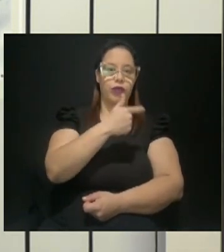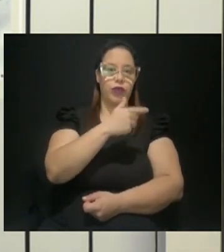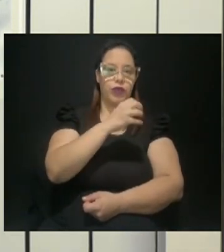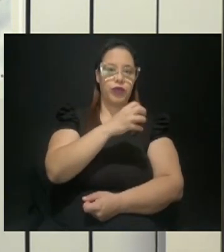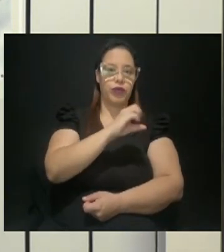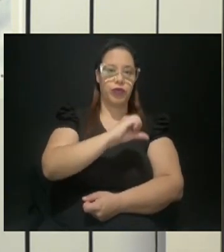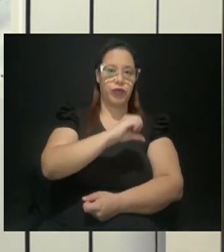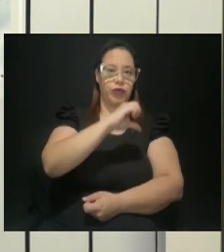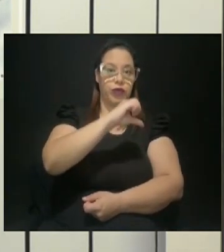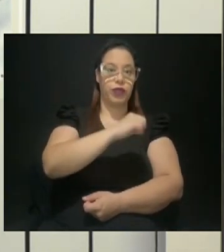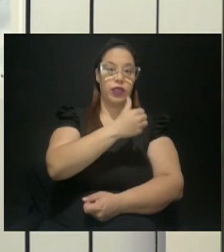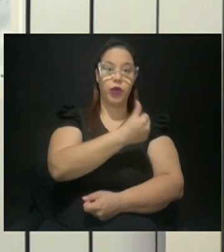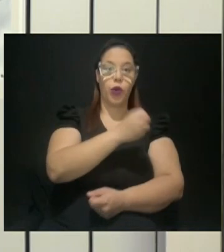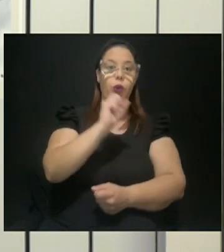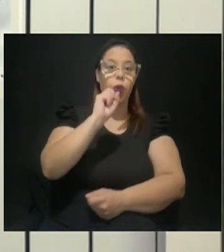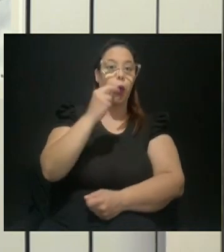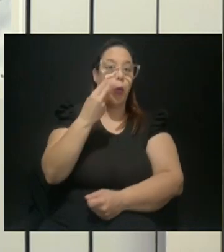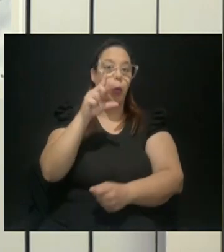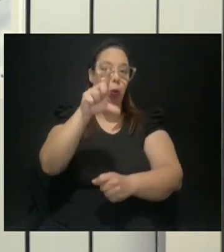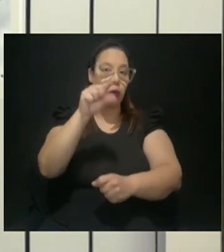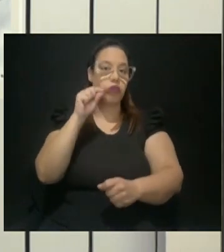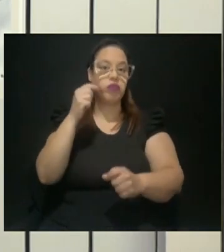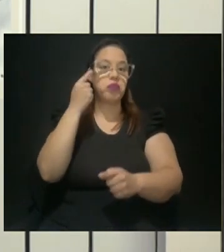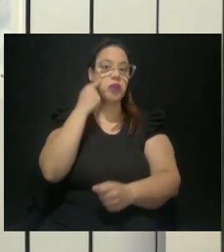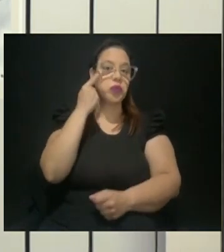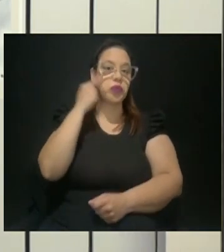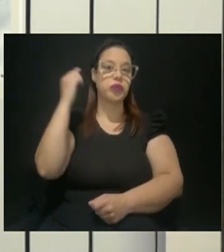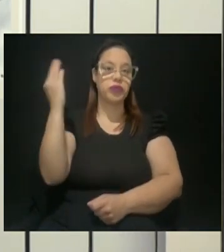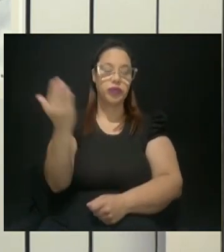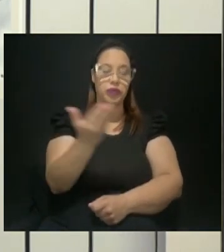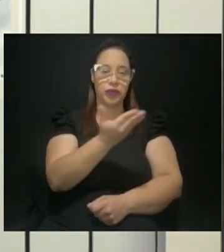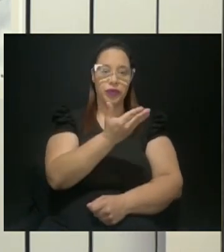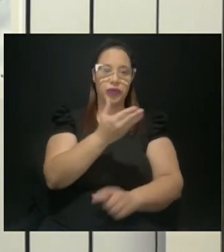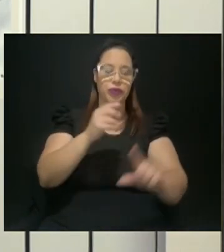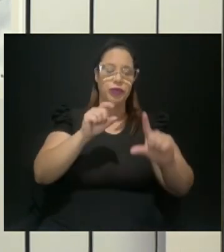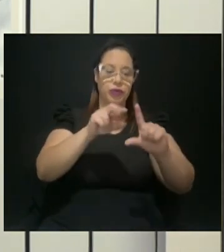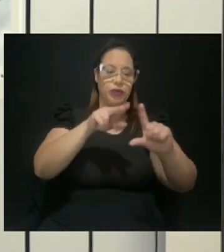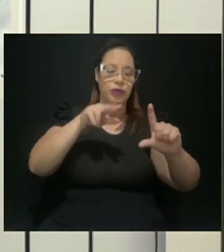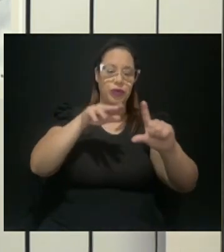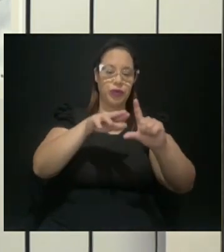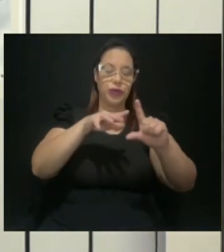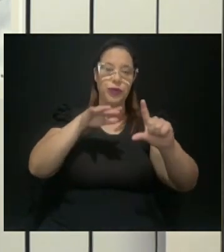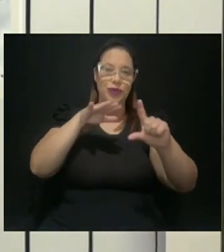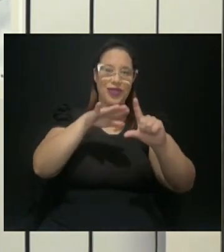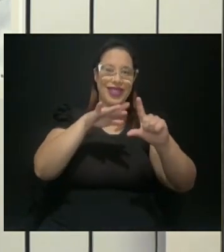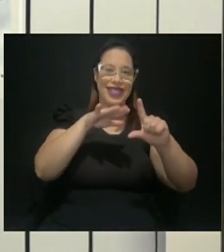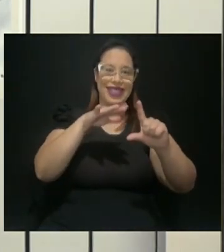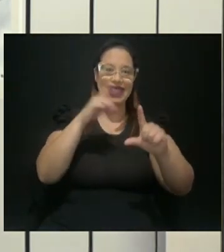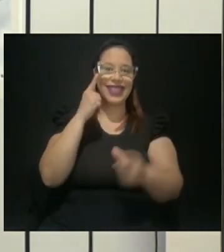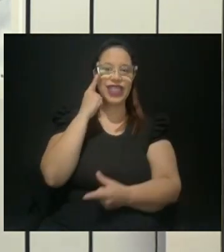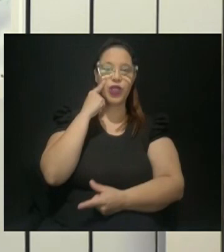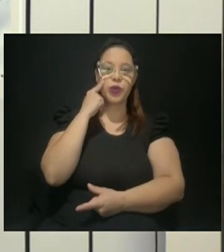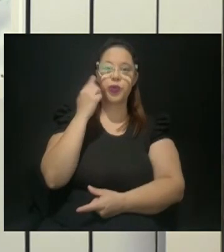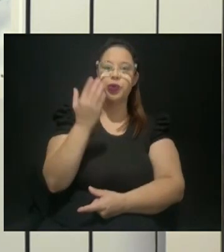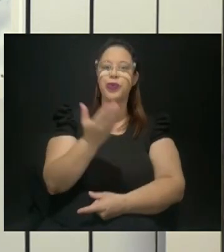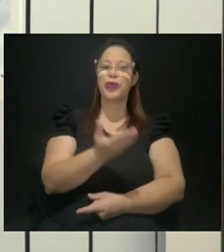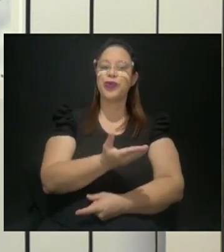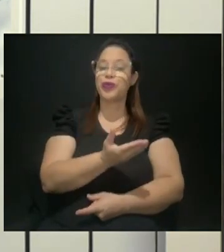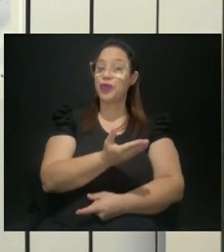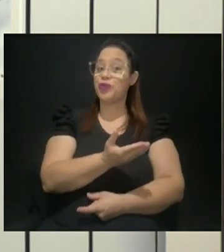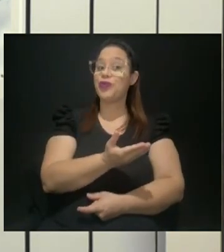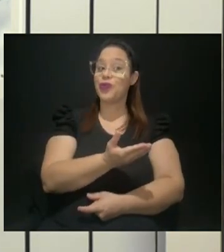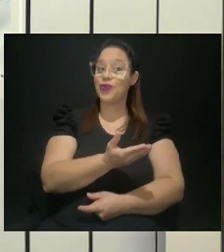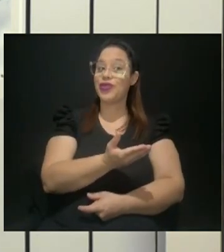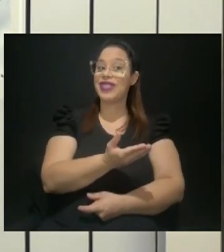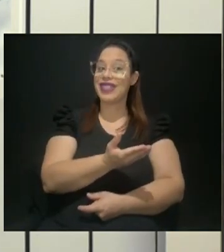978293776. Ou você tem a opção de enviar esta mensagem pelo nosso QR Code. Com a câmera do seu celular apontada aqui, ó, para